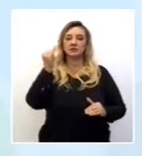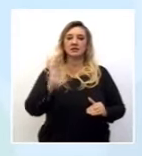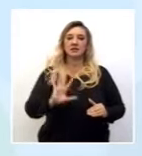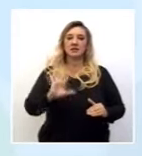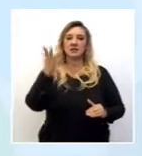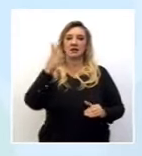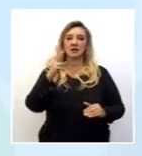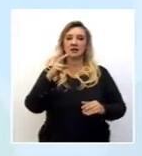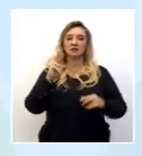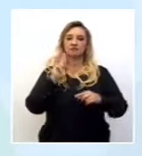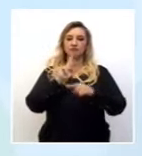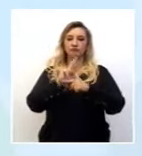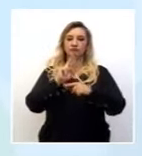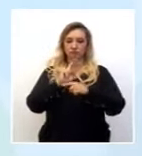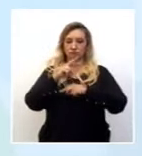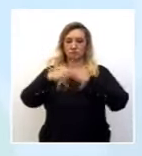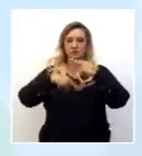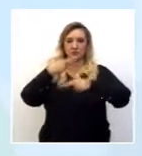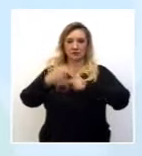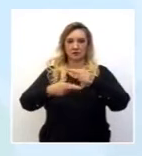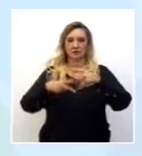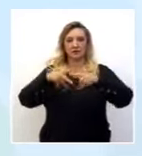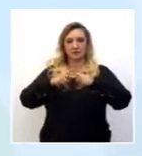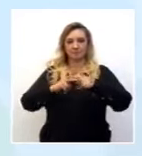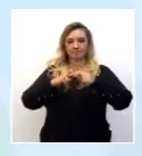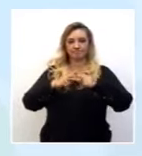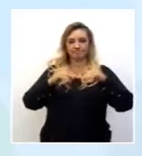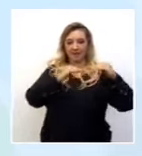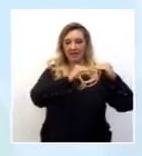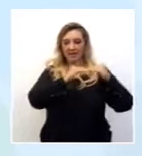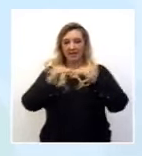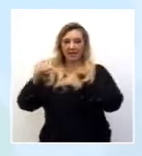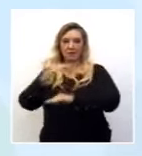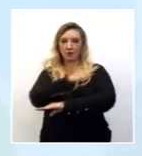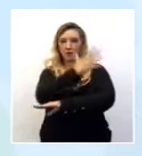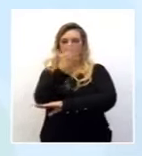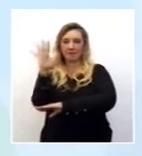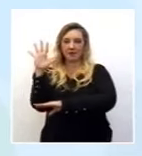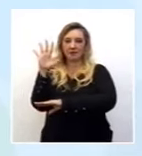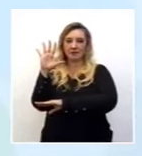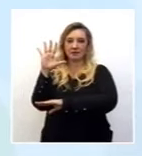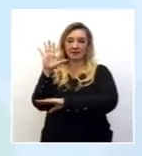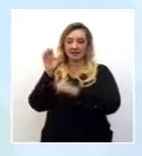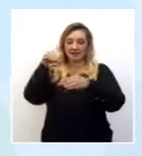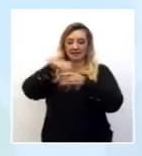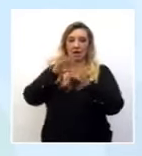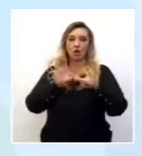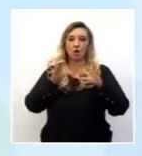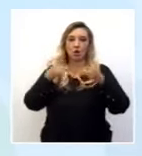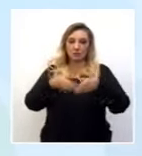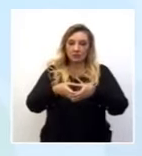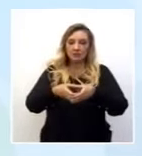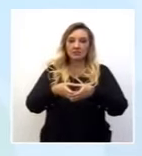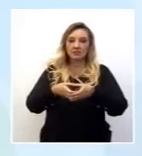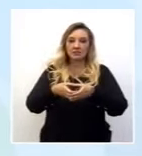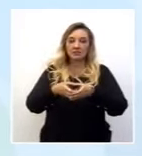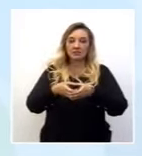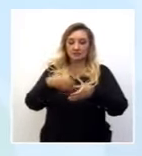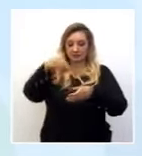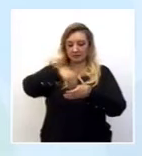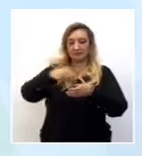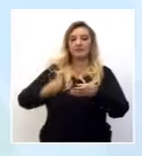ações sustentáveis para a manutenção do equilíbrio ambiental na comunidade e em que